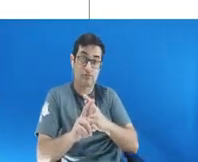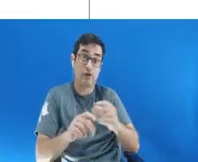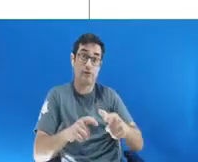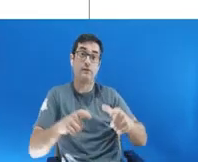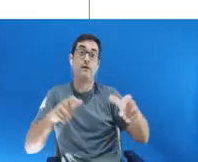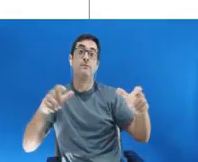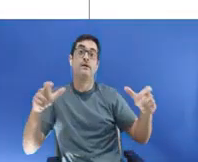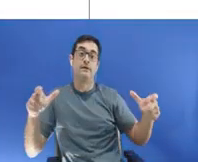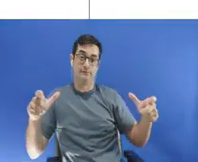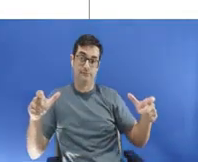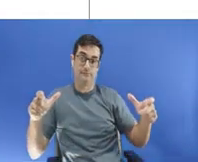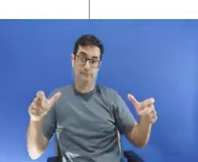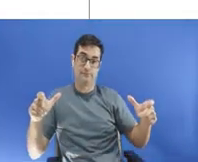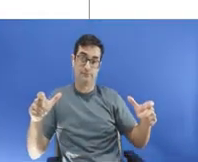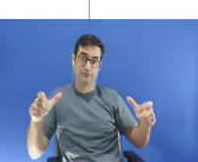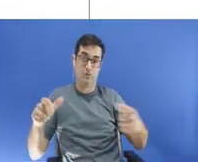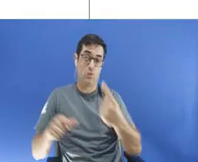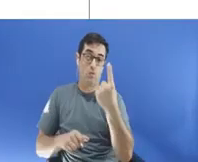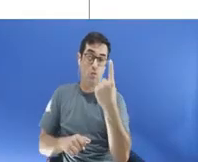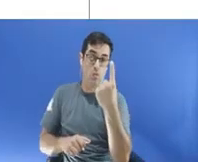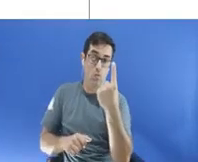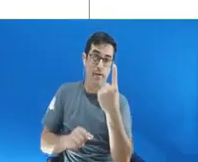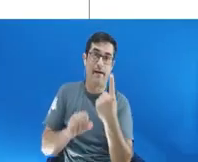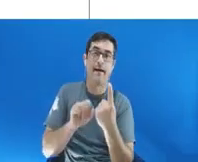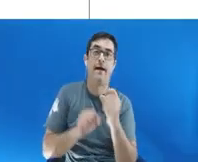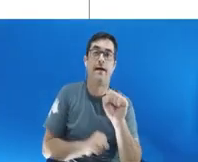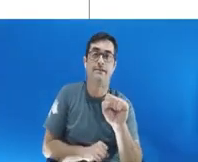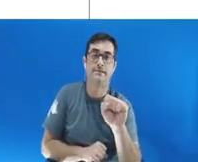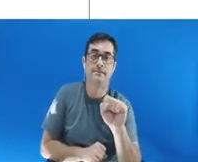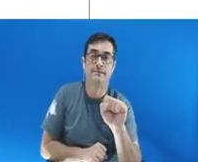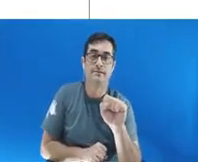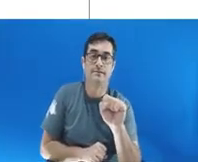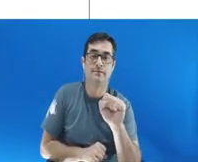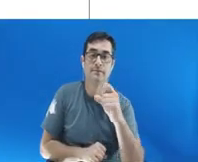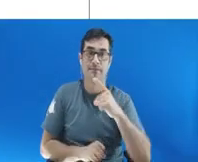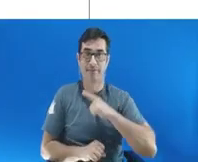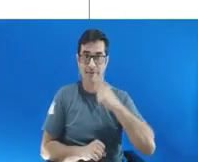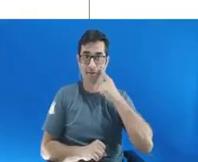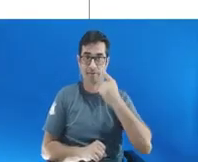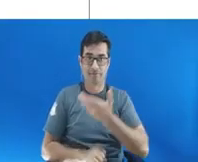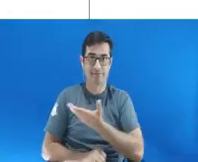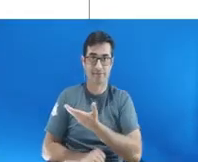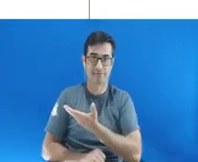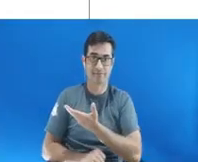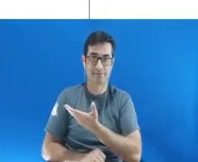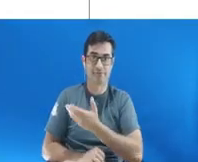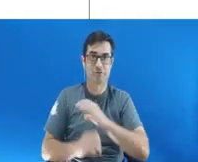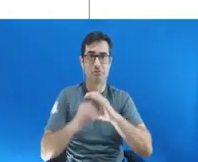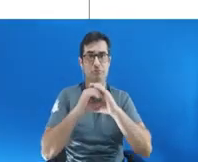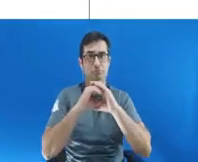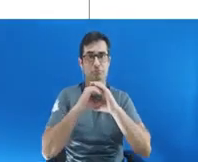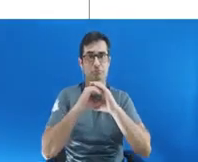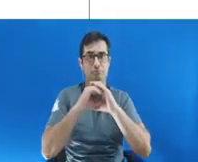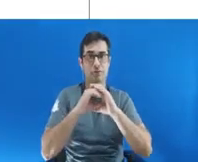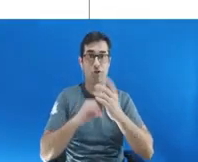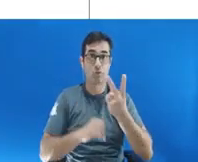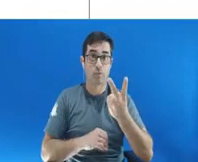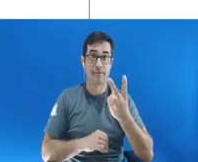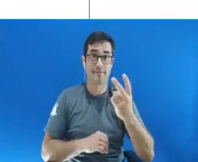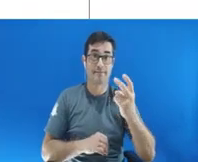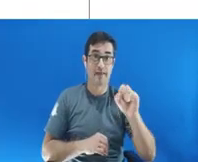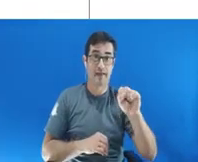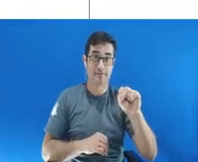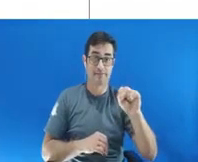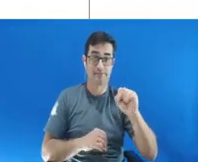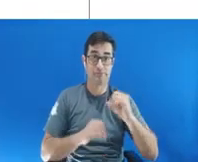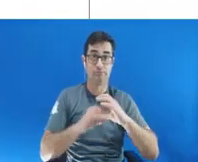E o 2s tem esse formato, que é igual a esse, só que tamanho diferente. O núcleo está bem no meio. Então, a distância entre